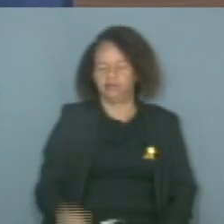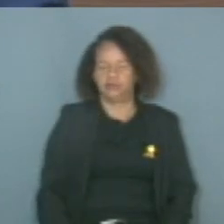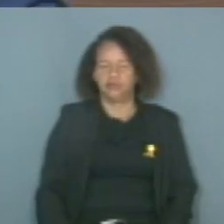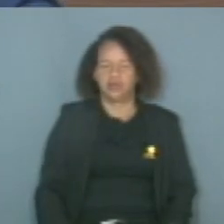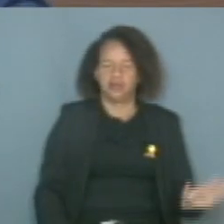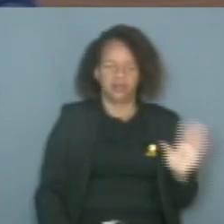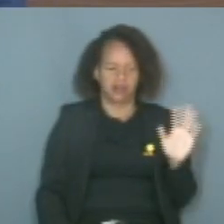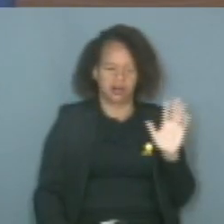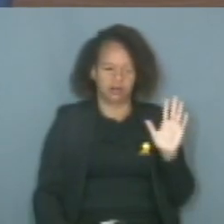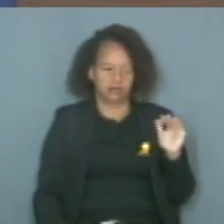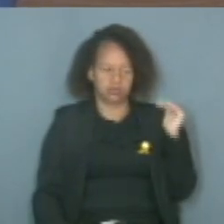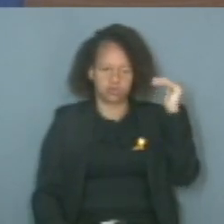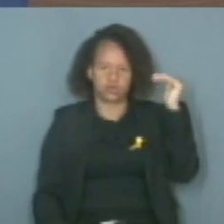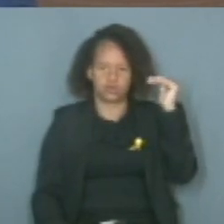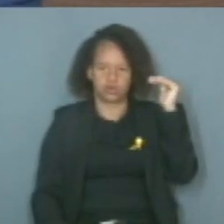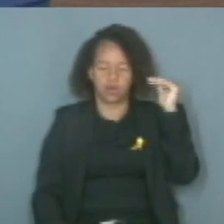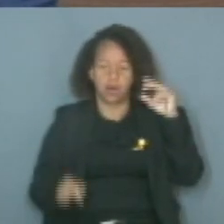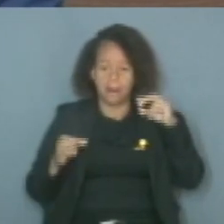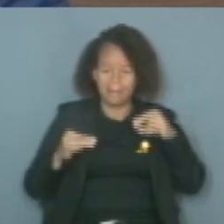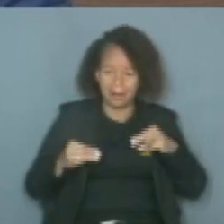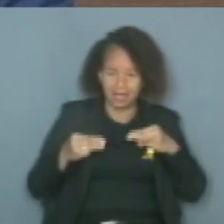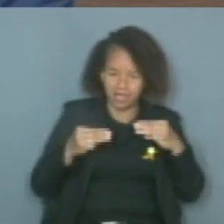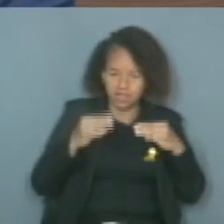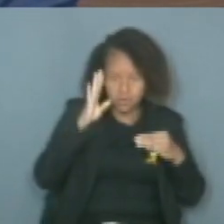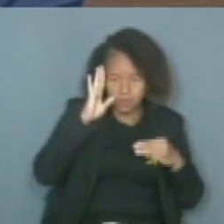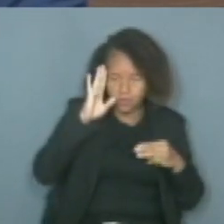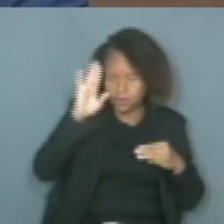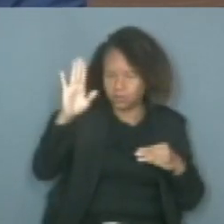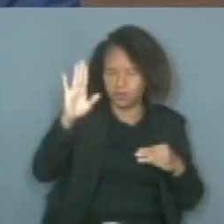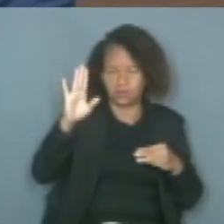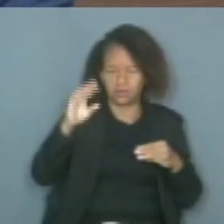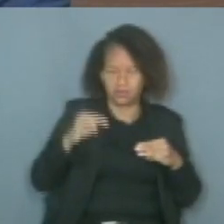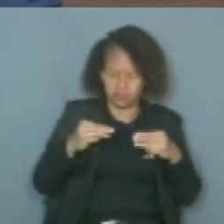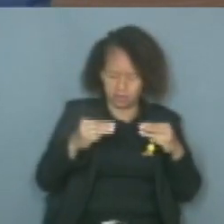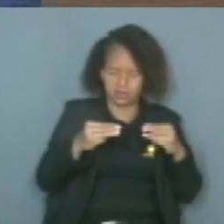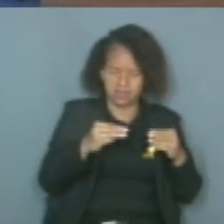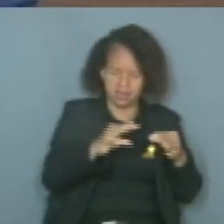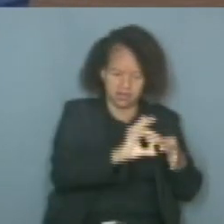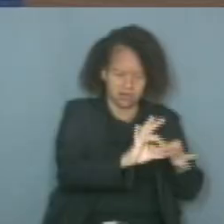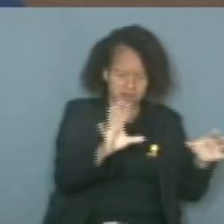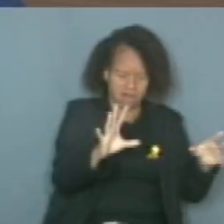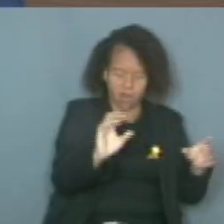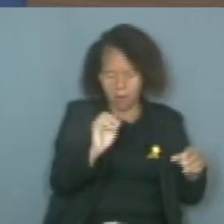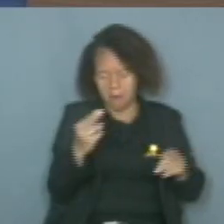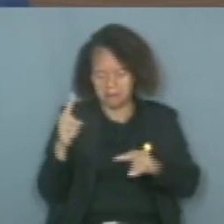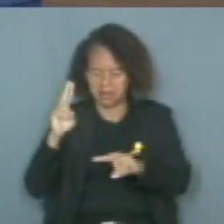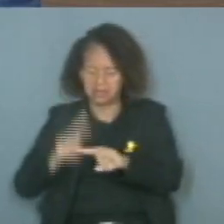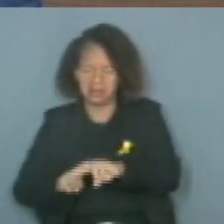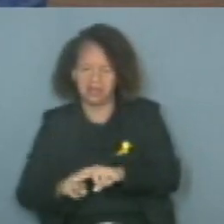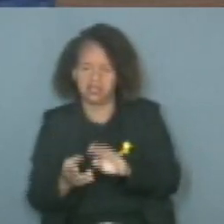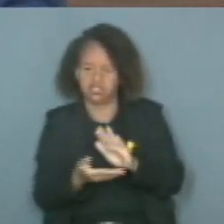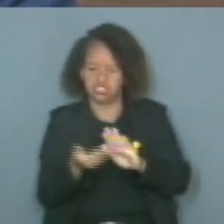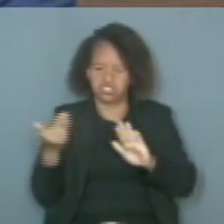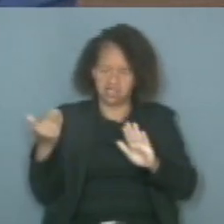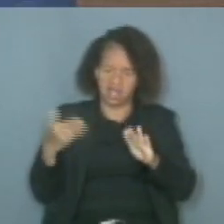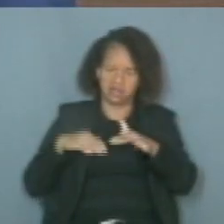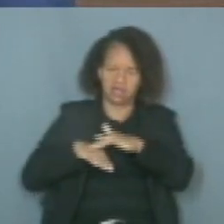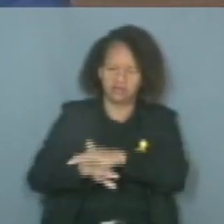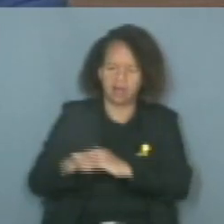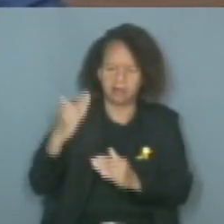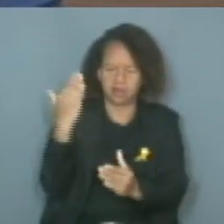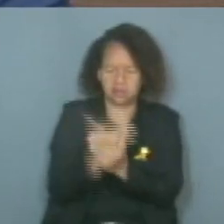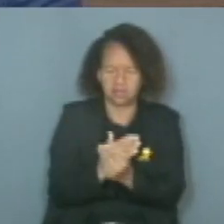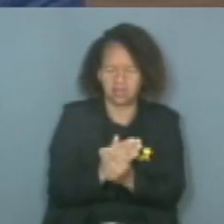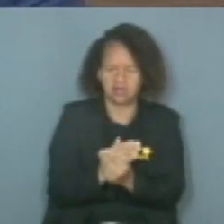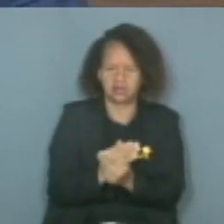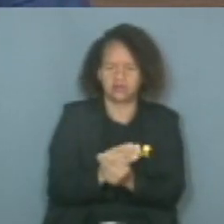um Supremo, um ministro, um único ministro que tem o poder de soltar e de prender, de tirar, de arquivar